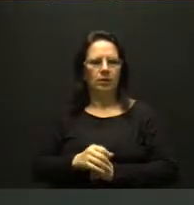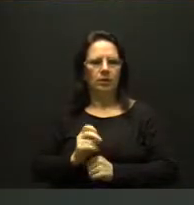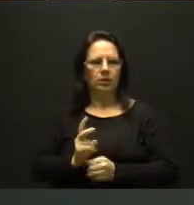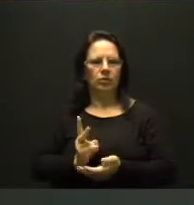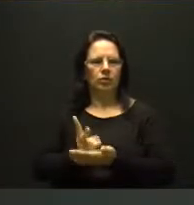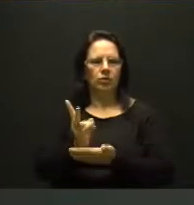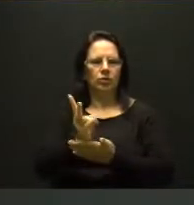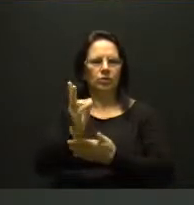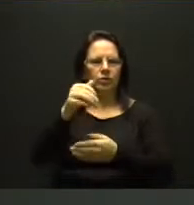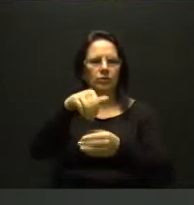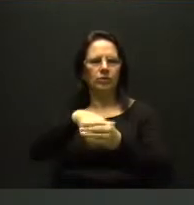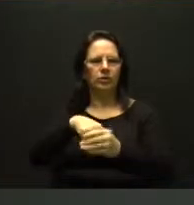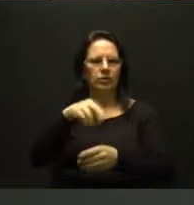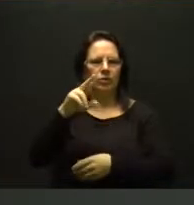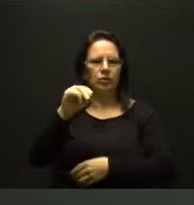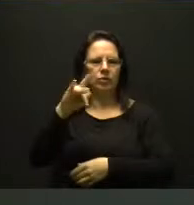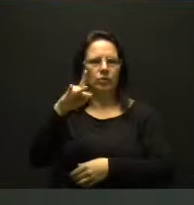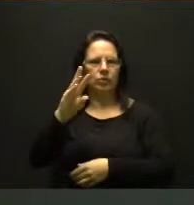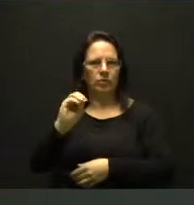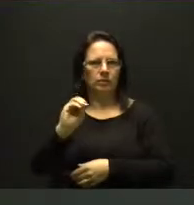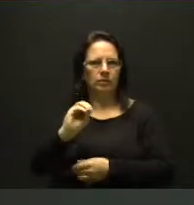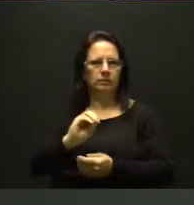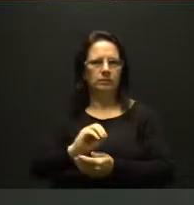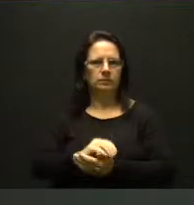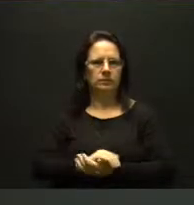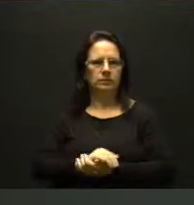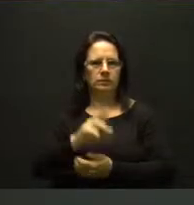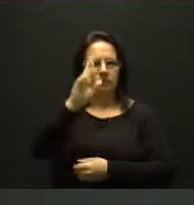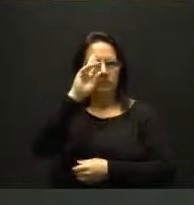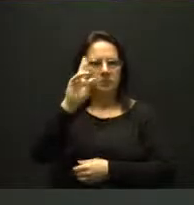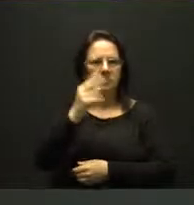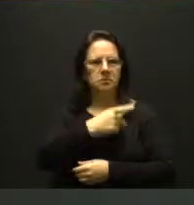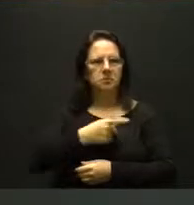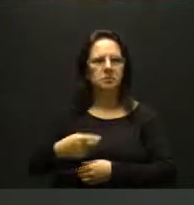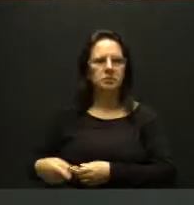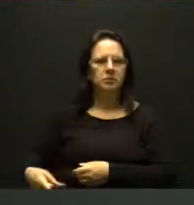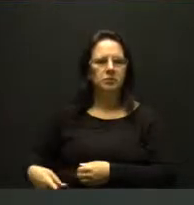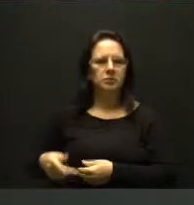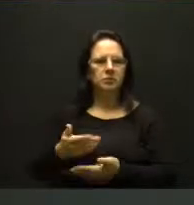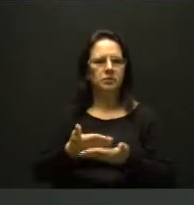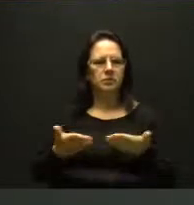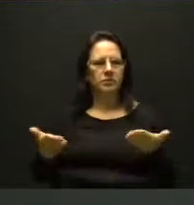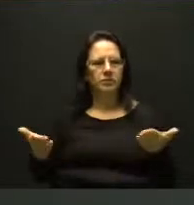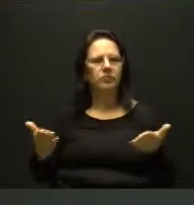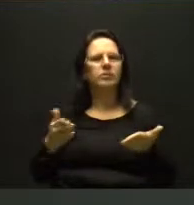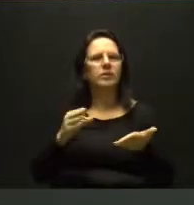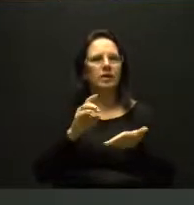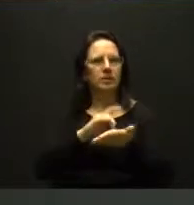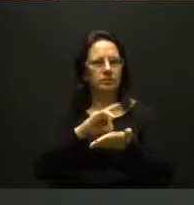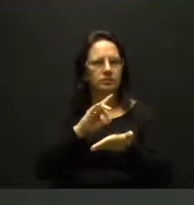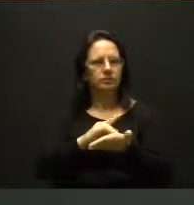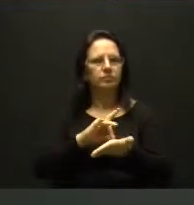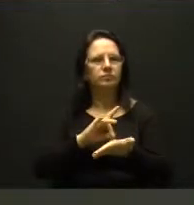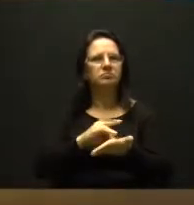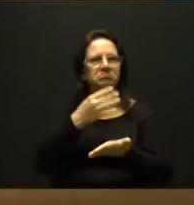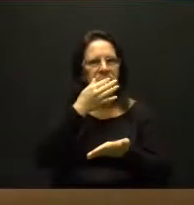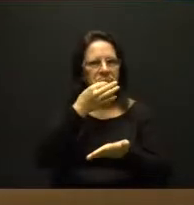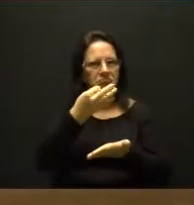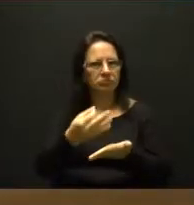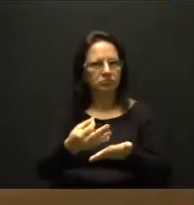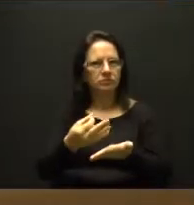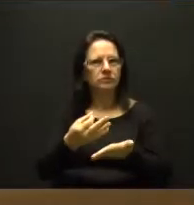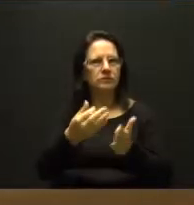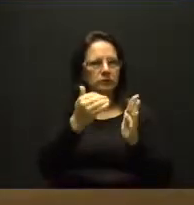votação com a palavra do rodrigo alemão o presidente novos pares sem dúvida nessa altura as sugestões serão